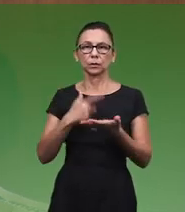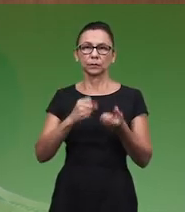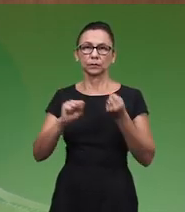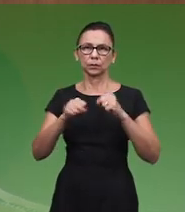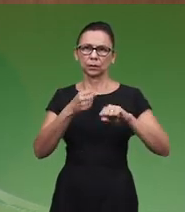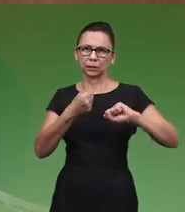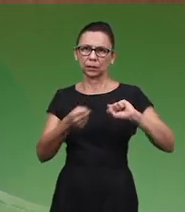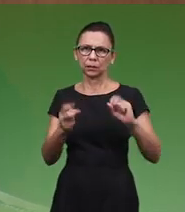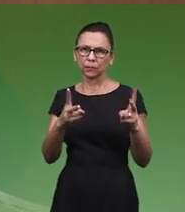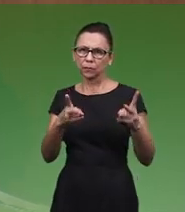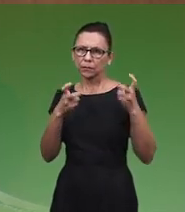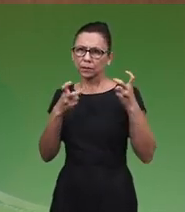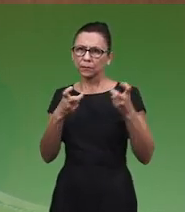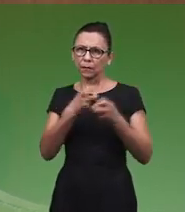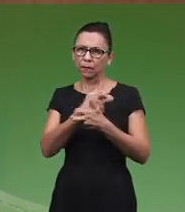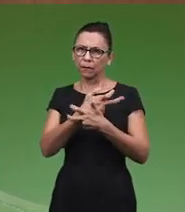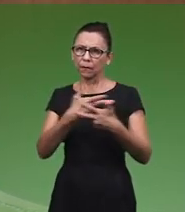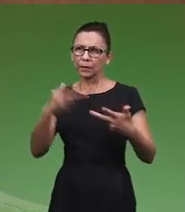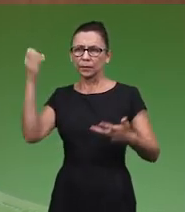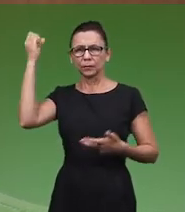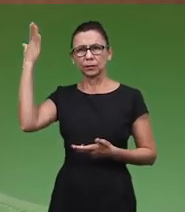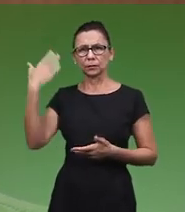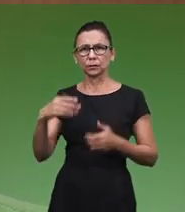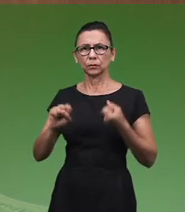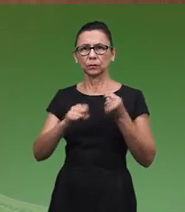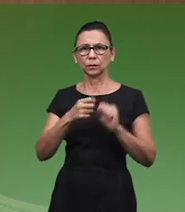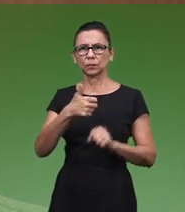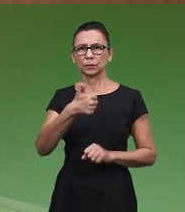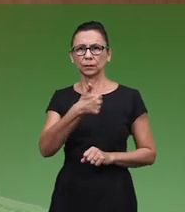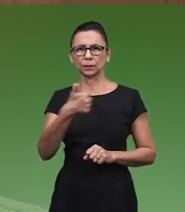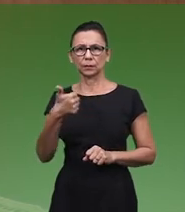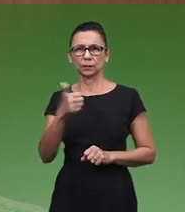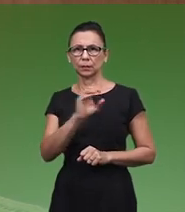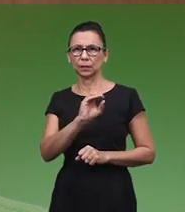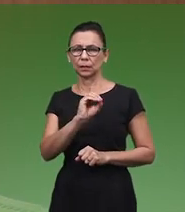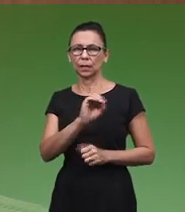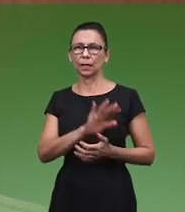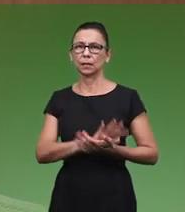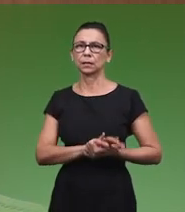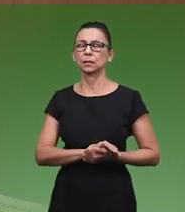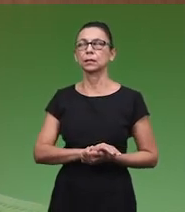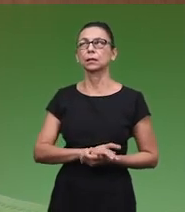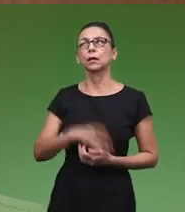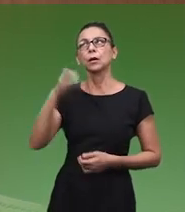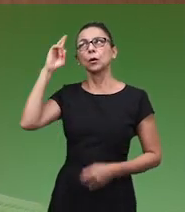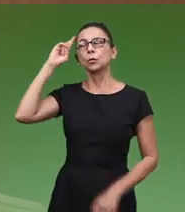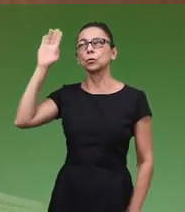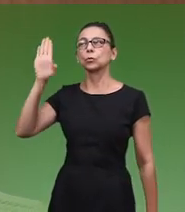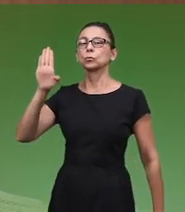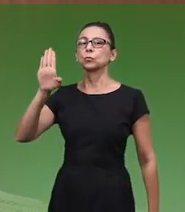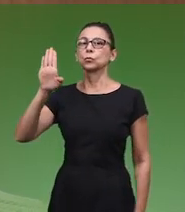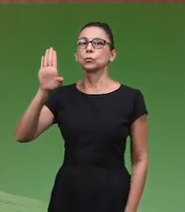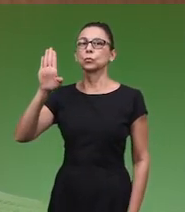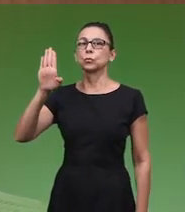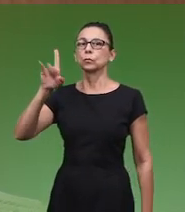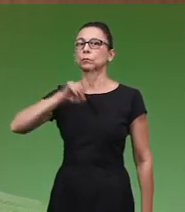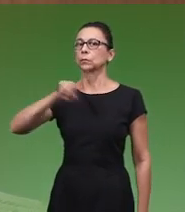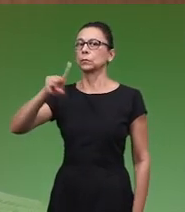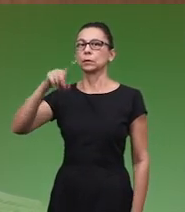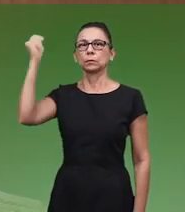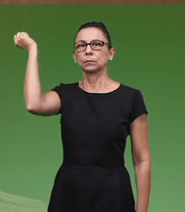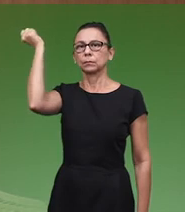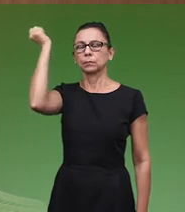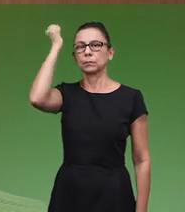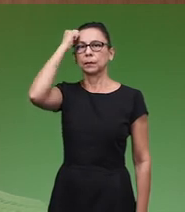muitas revelações ali nos Salmos. O Salmo 110, ele diz assim, jurou o Senhor e não se